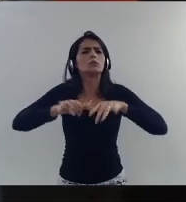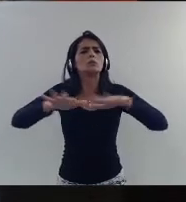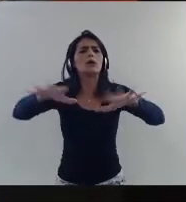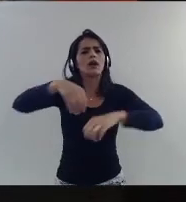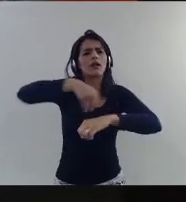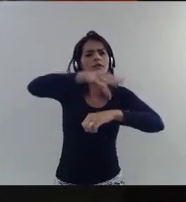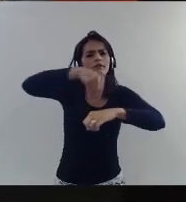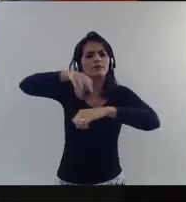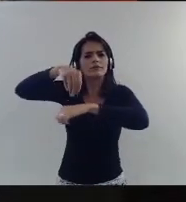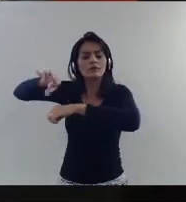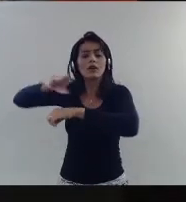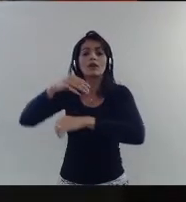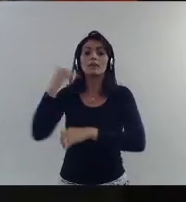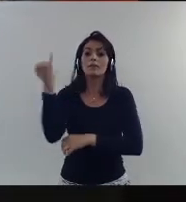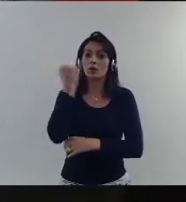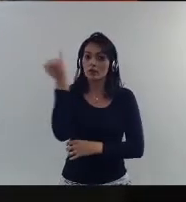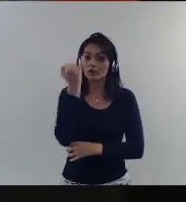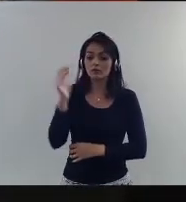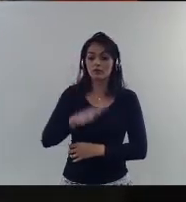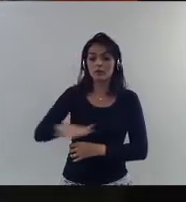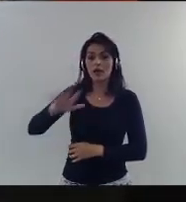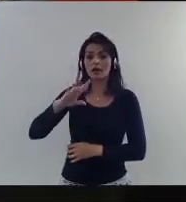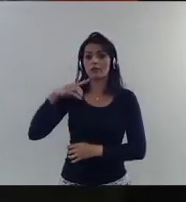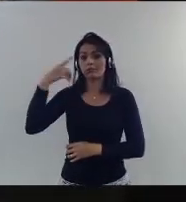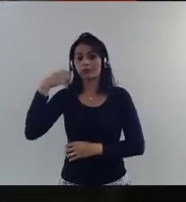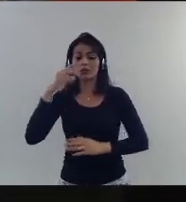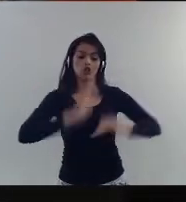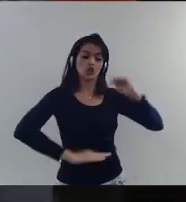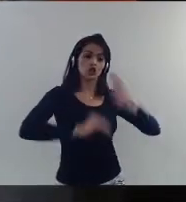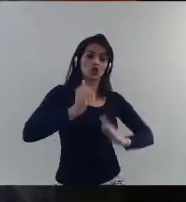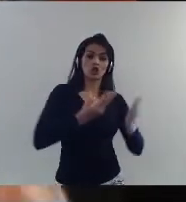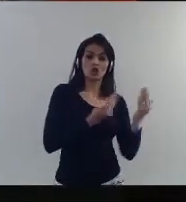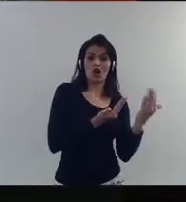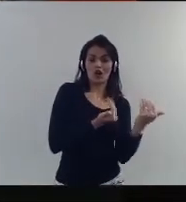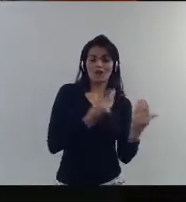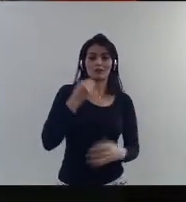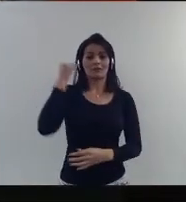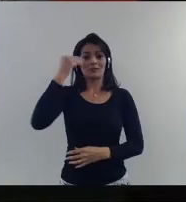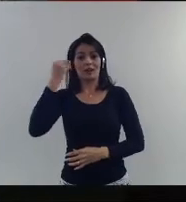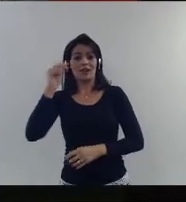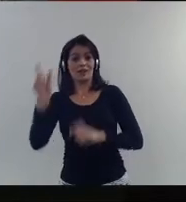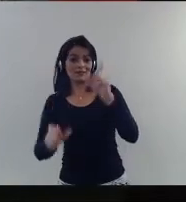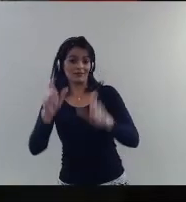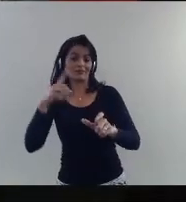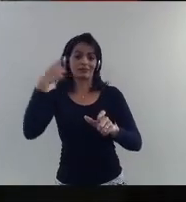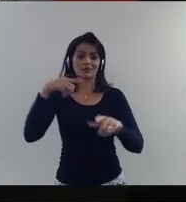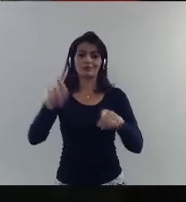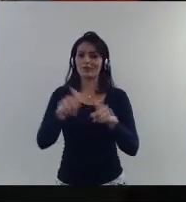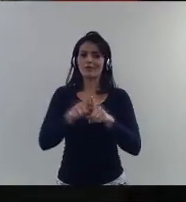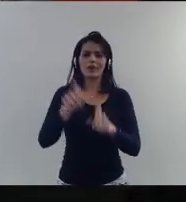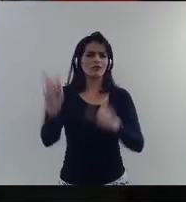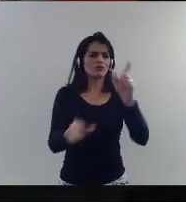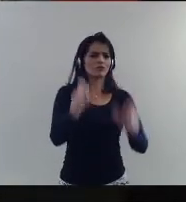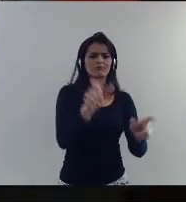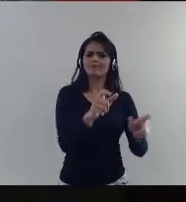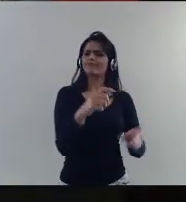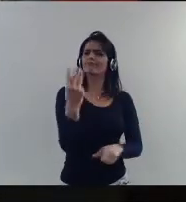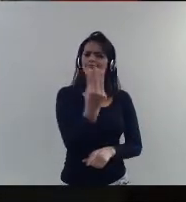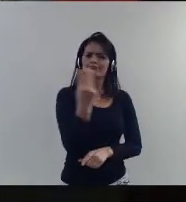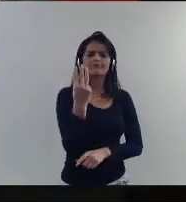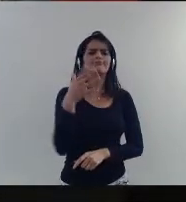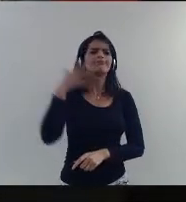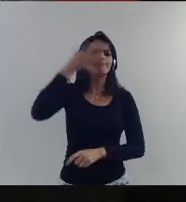para a advocacia, né, para os novos advogados, para os advogados mais experientes. Né? A fala de vocês foi muito, muito,